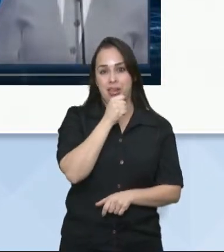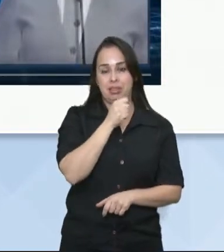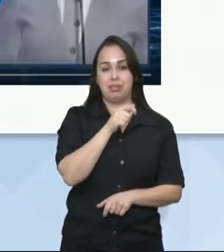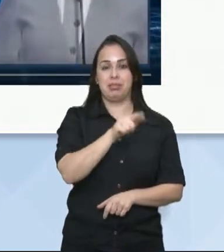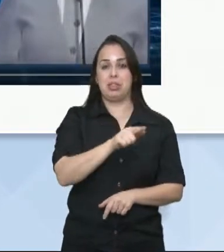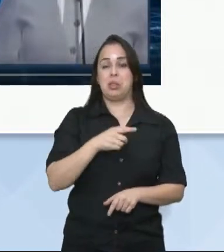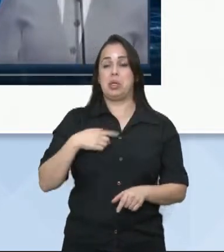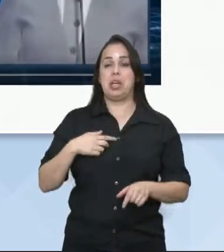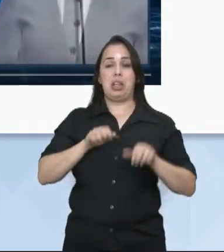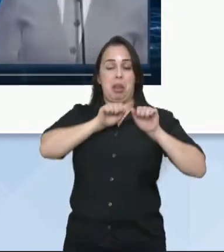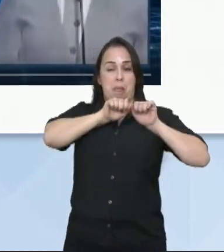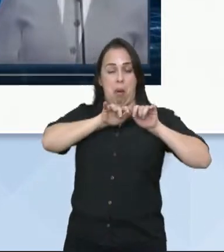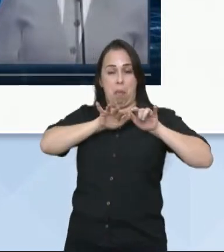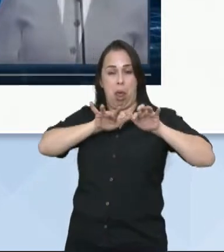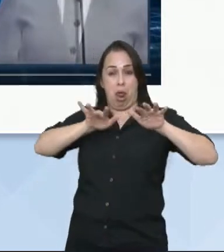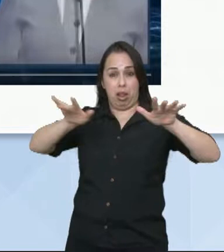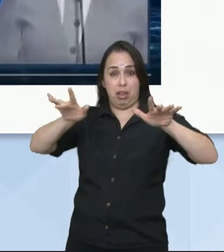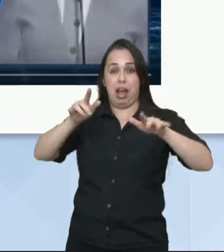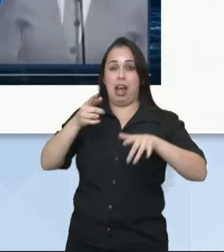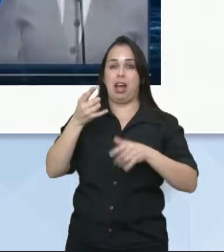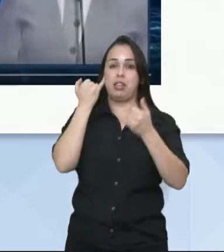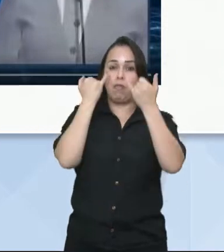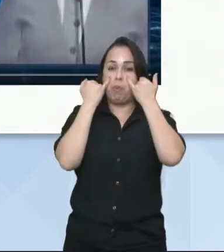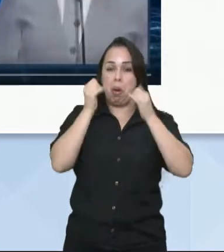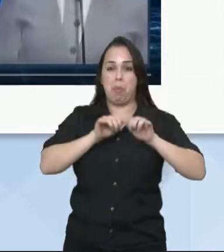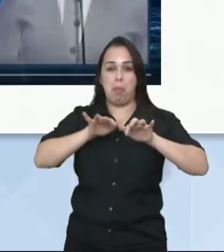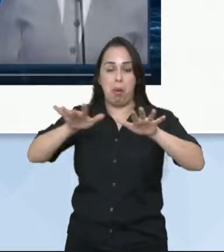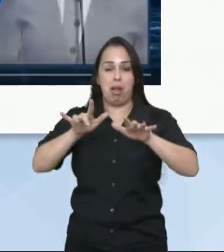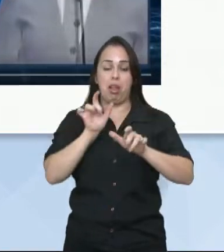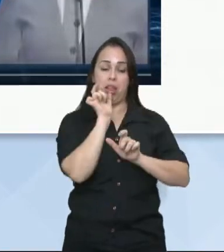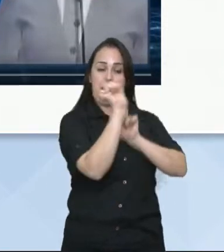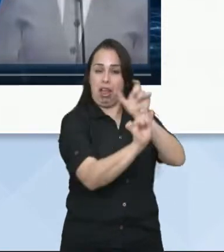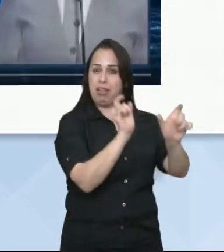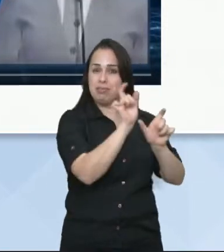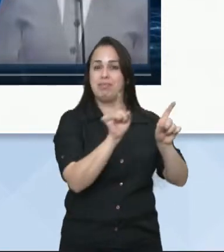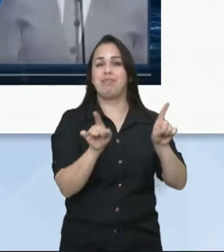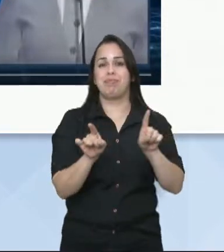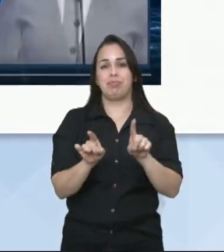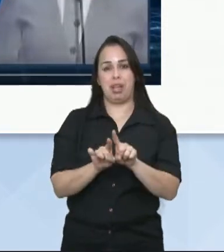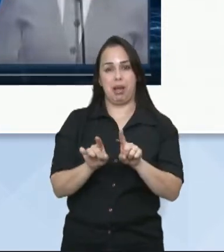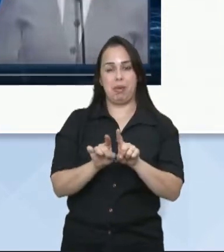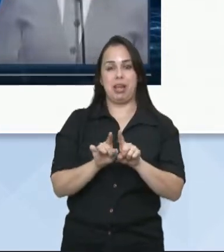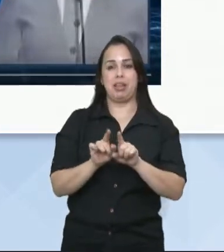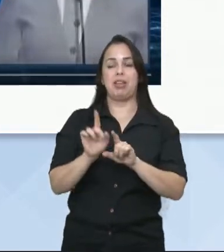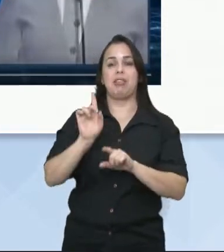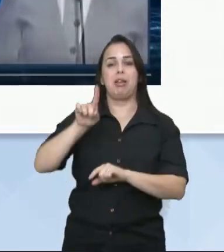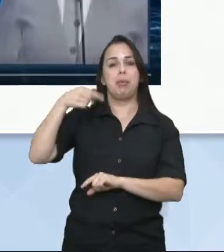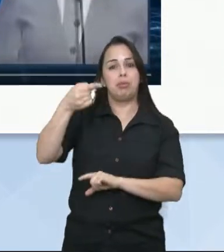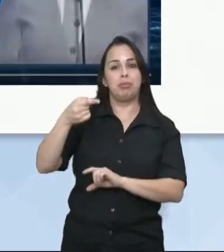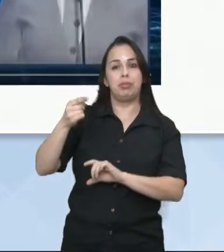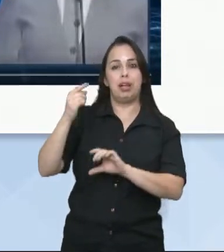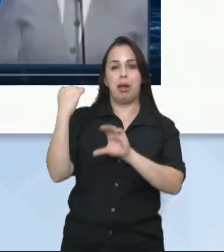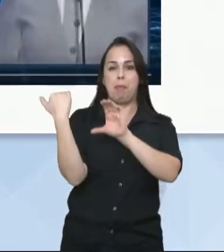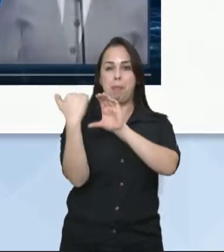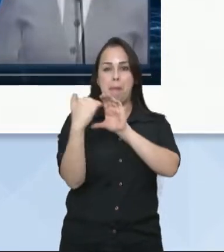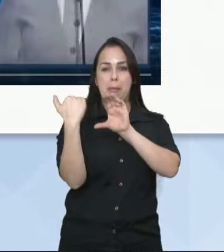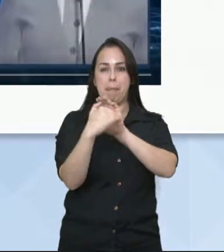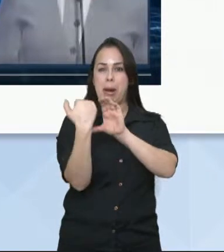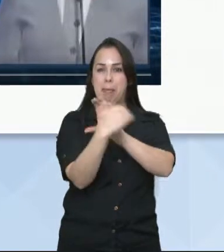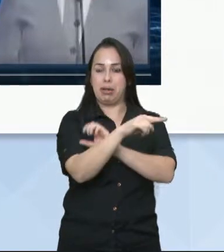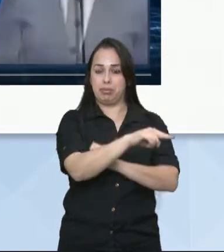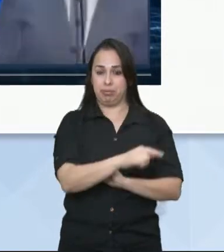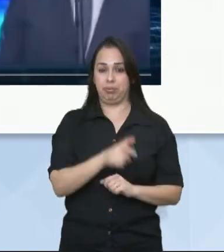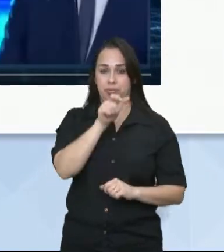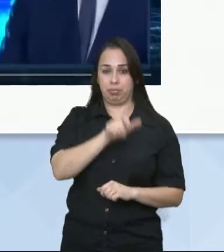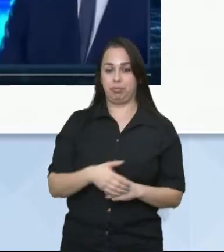grande repercussão na mídia sobre os ataques e muitas mensagens a Vera Magalhães. Por